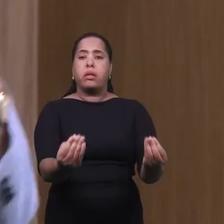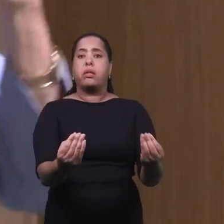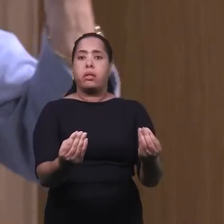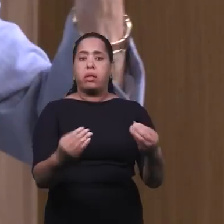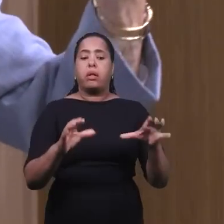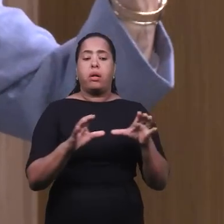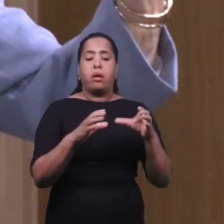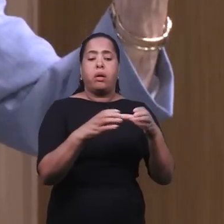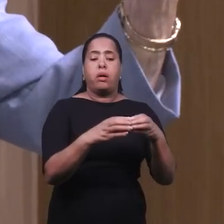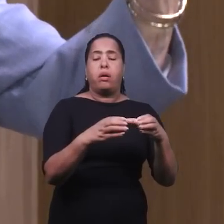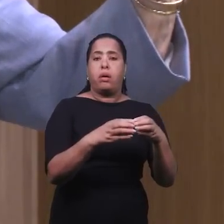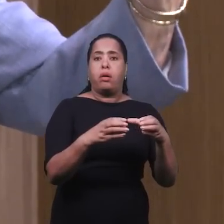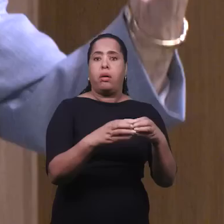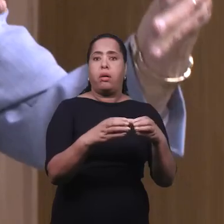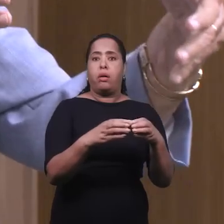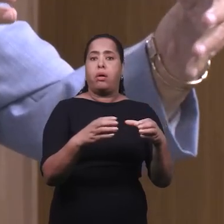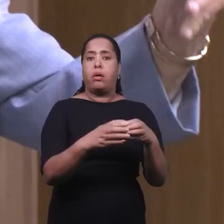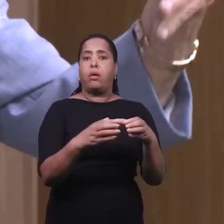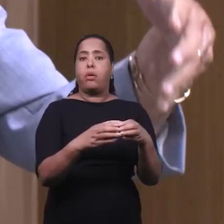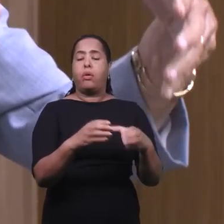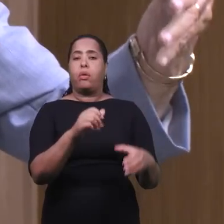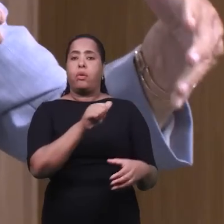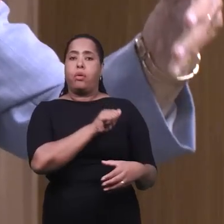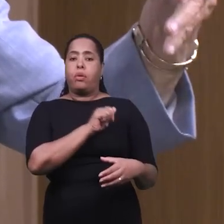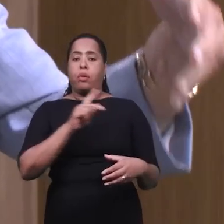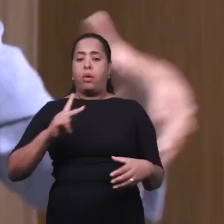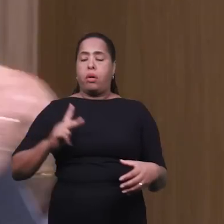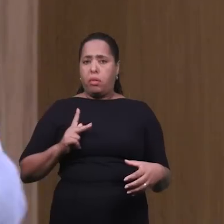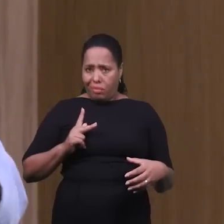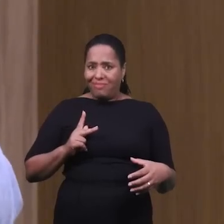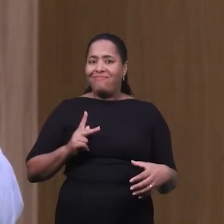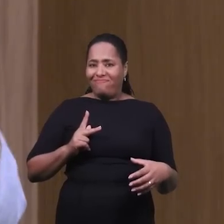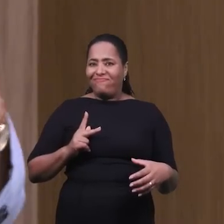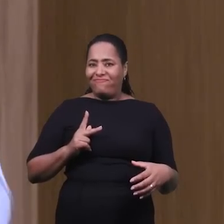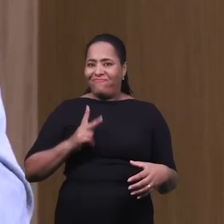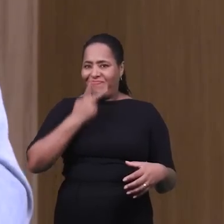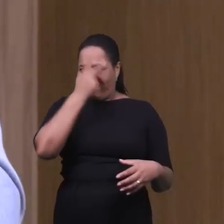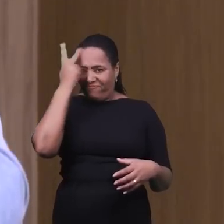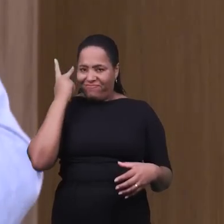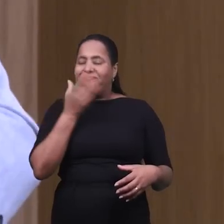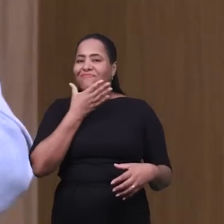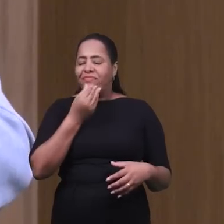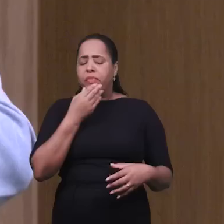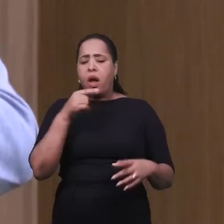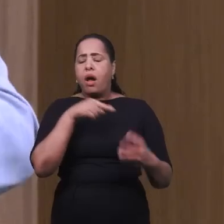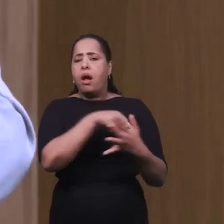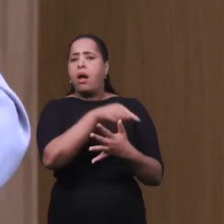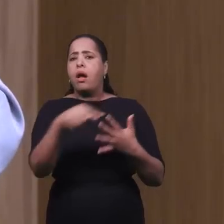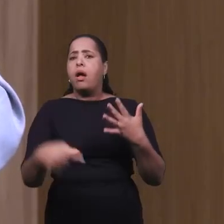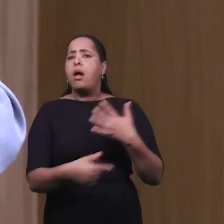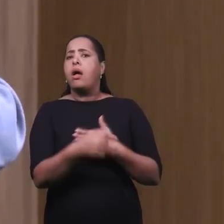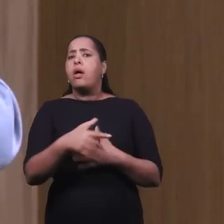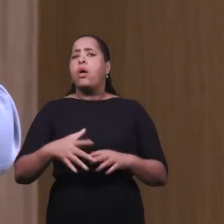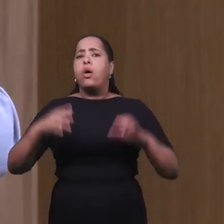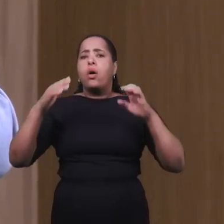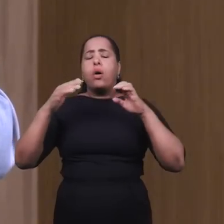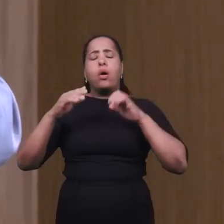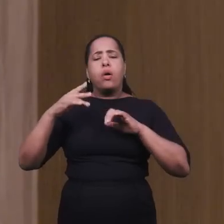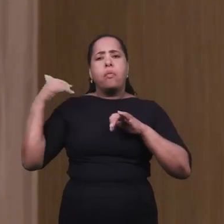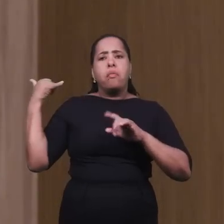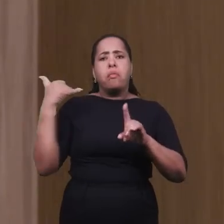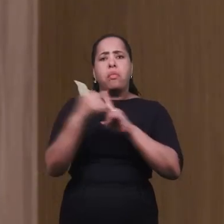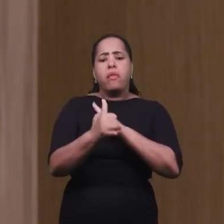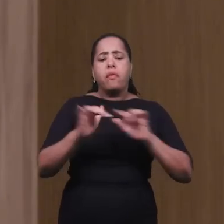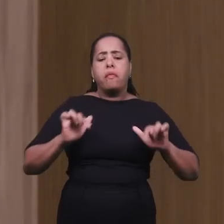Santo deu àqueles que eram os apóstolos. Então, eles profetizavam,